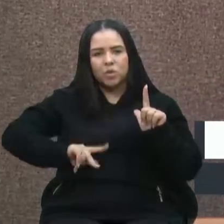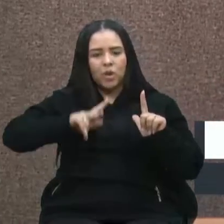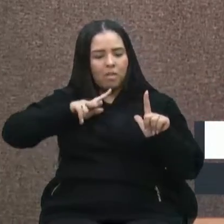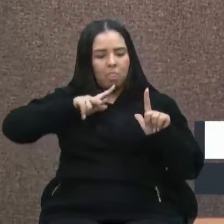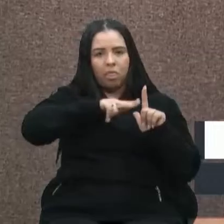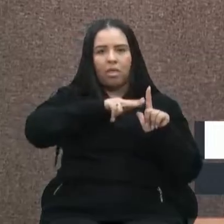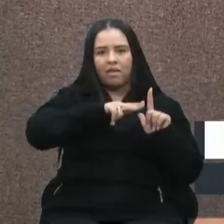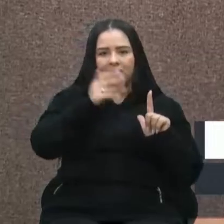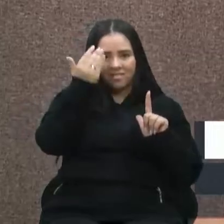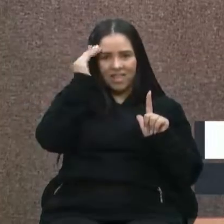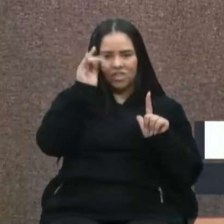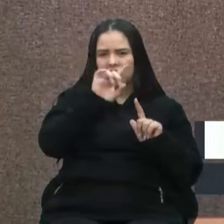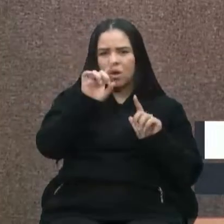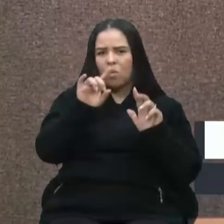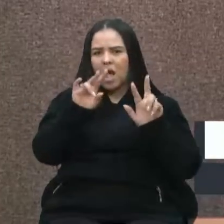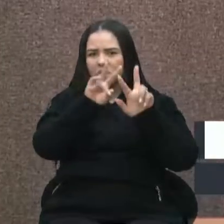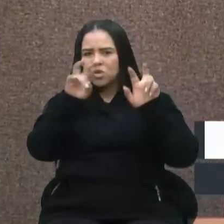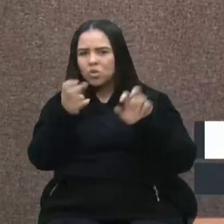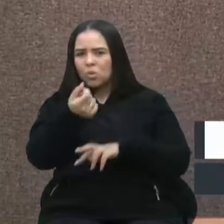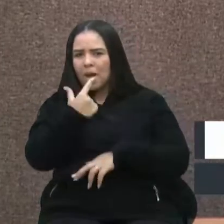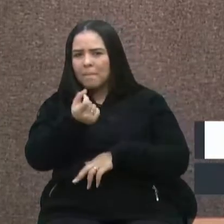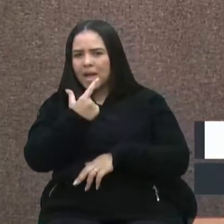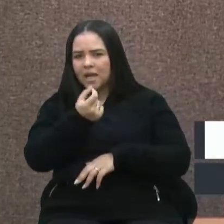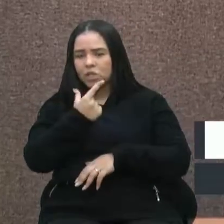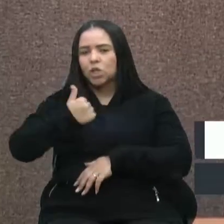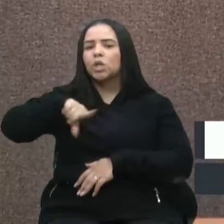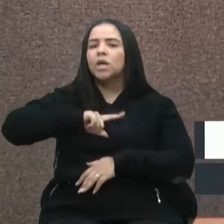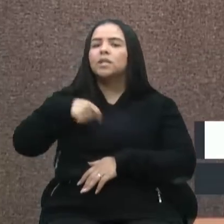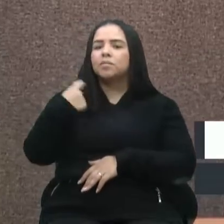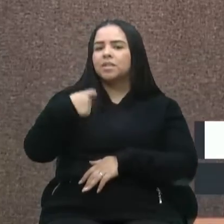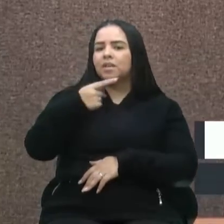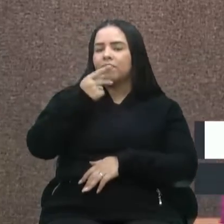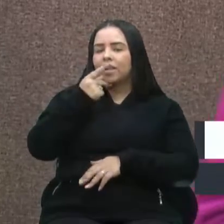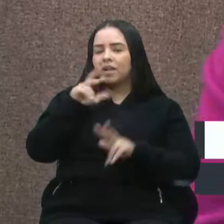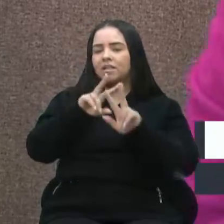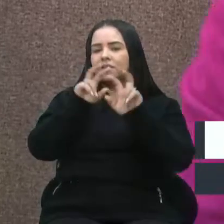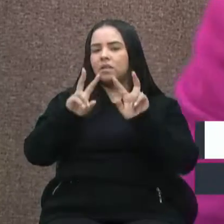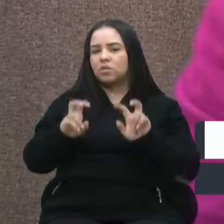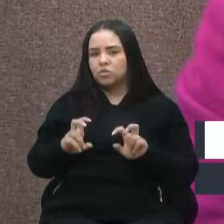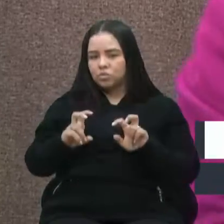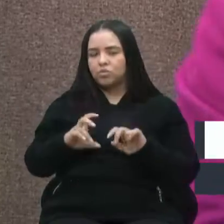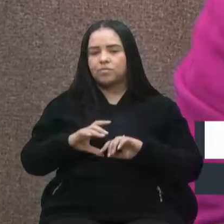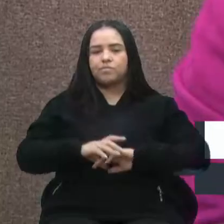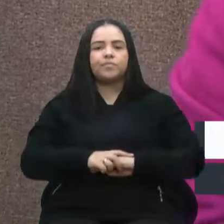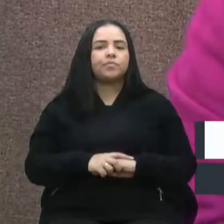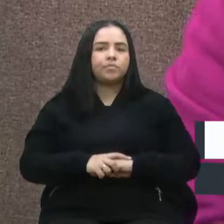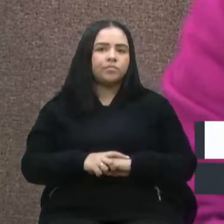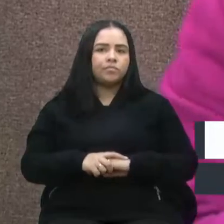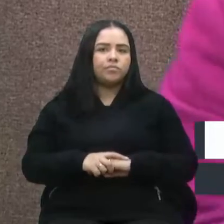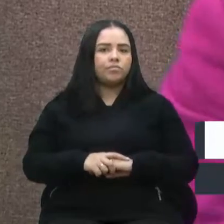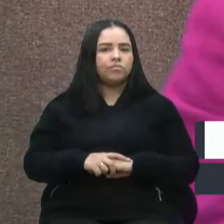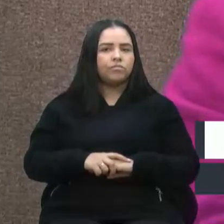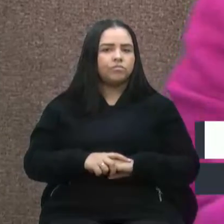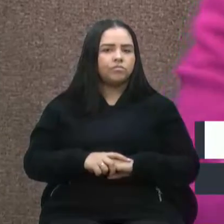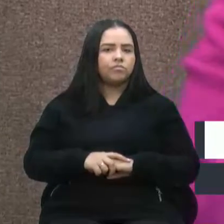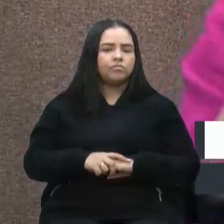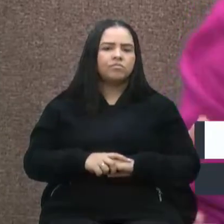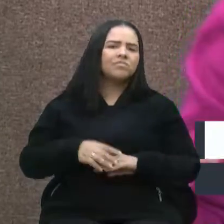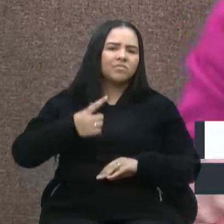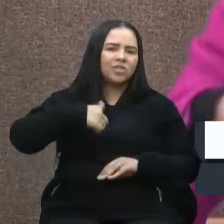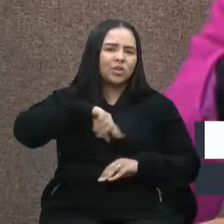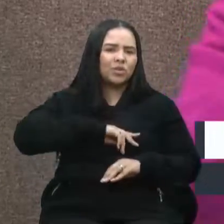entendem essa questão então a gente ainda Oi tá muito sobre essas possibilidades é a gente